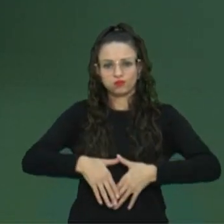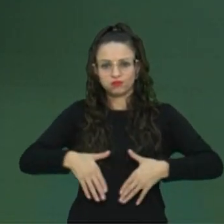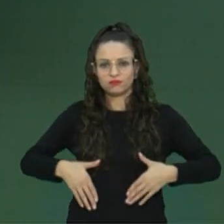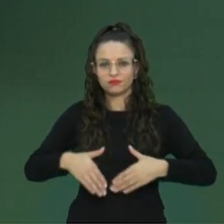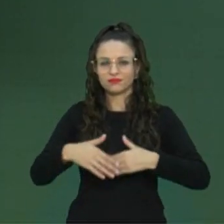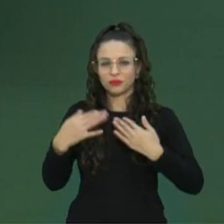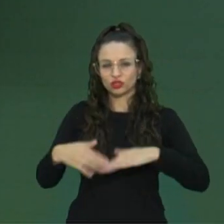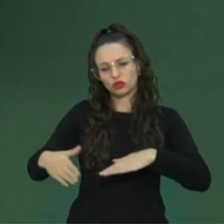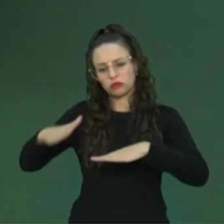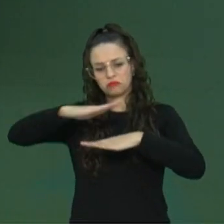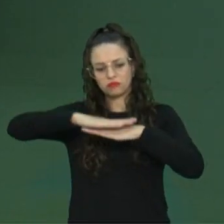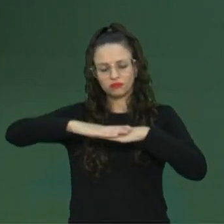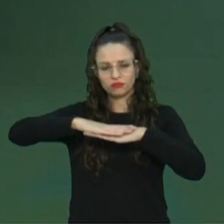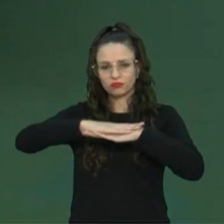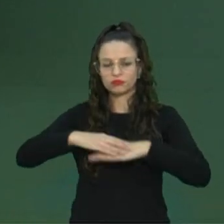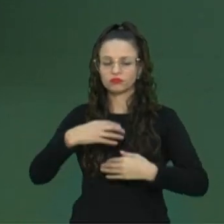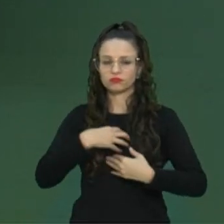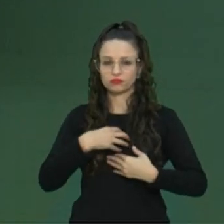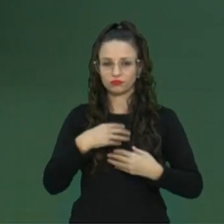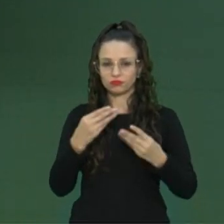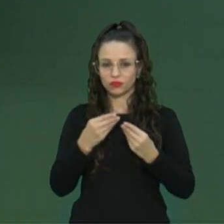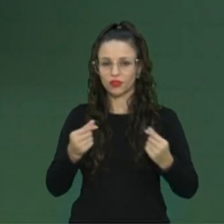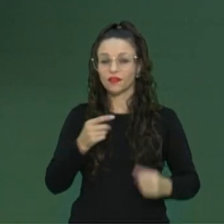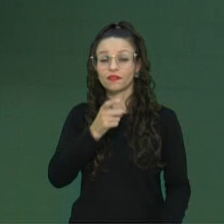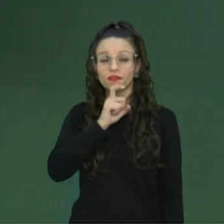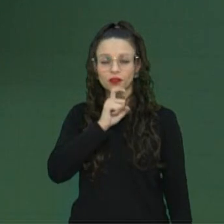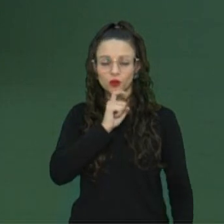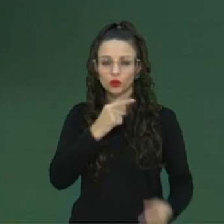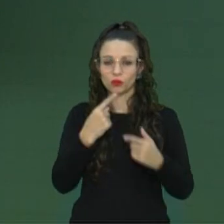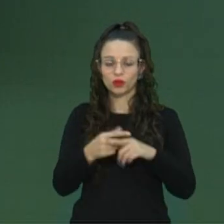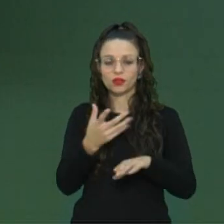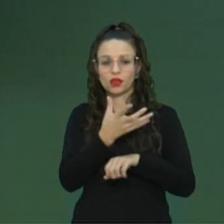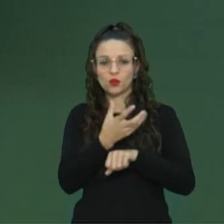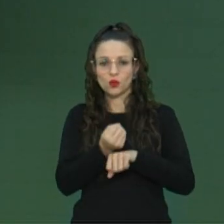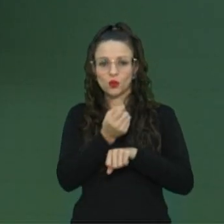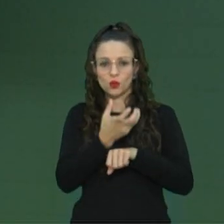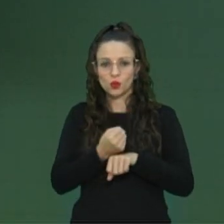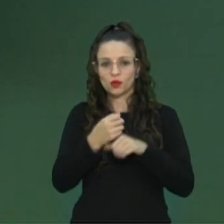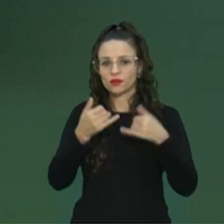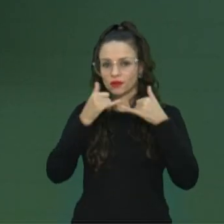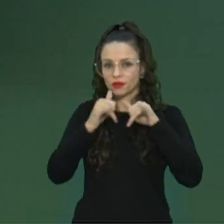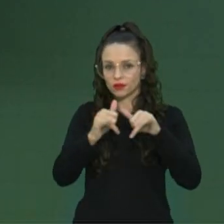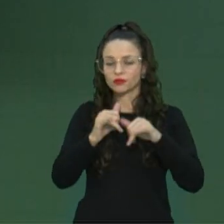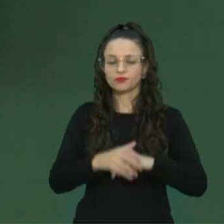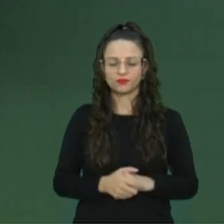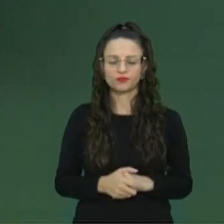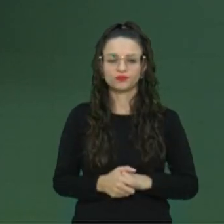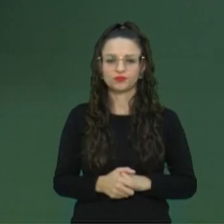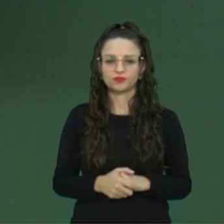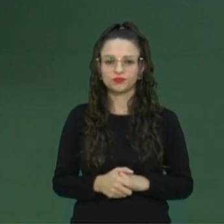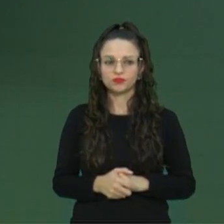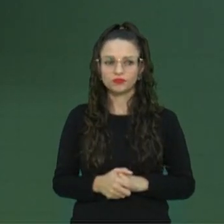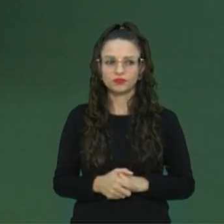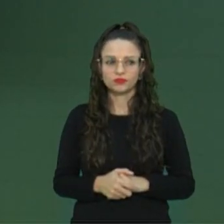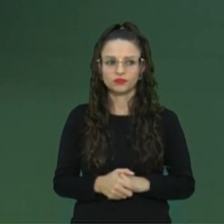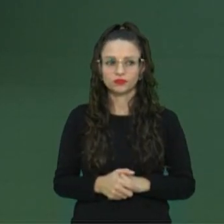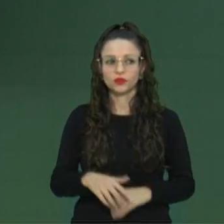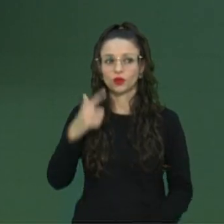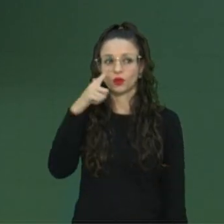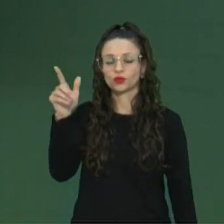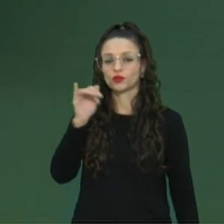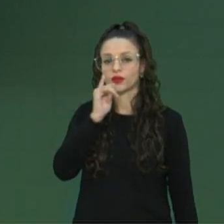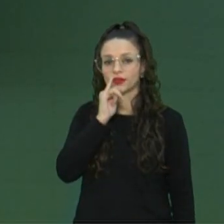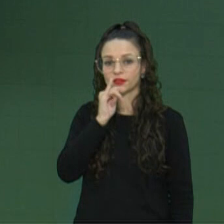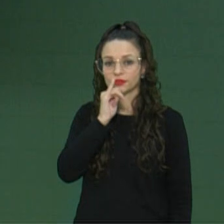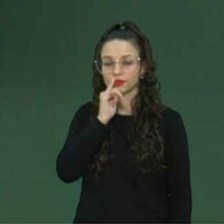seu machucado lá e você tem uma sensação de frio porque ela está retirando o calor ali para poder funcionar. O outro exemplo